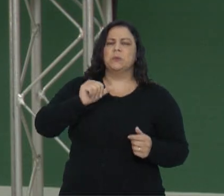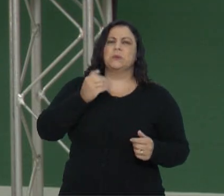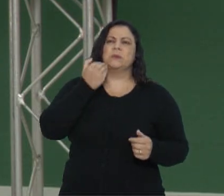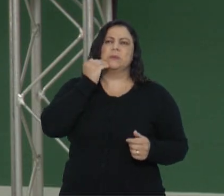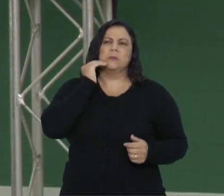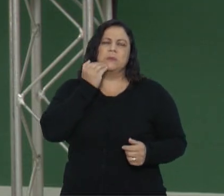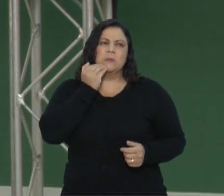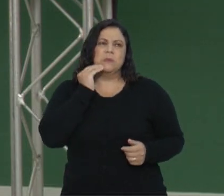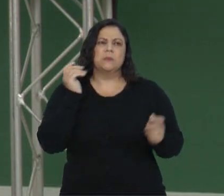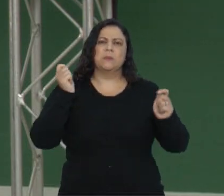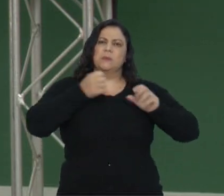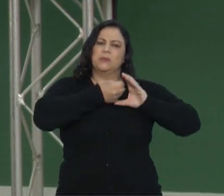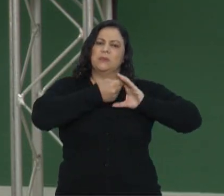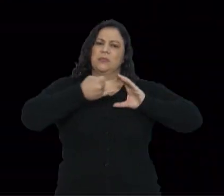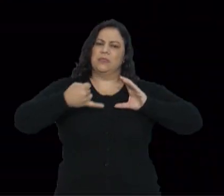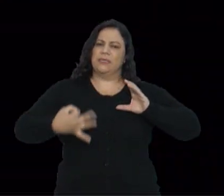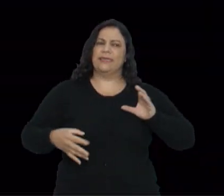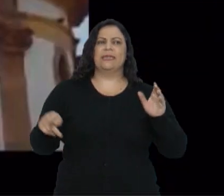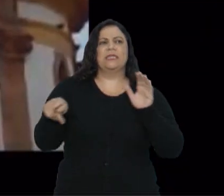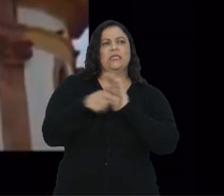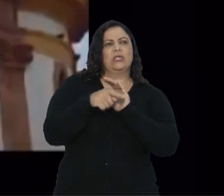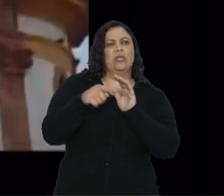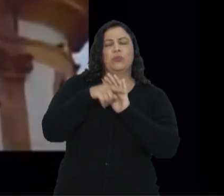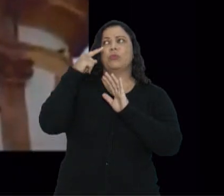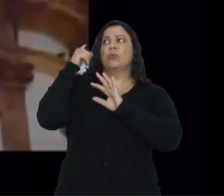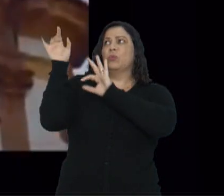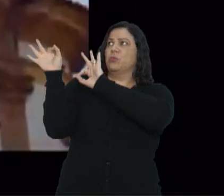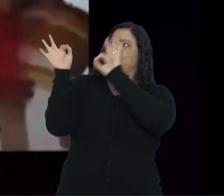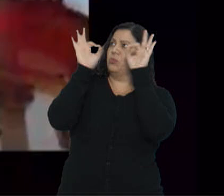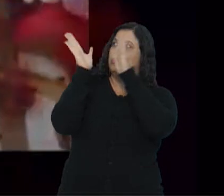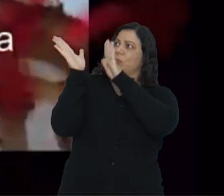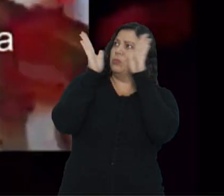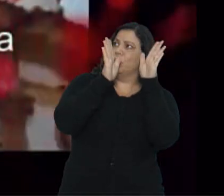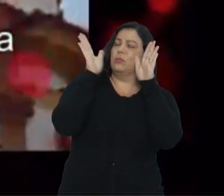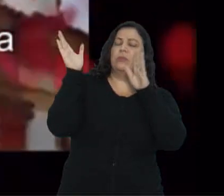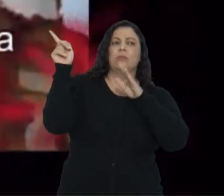para caracterizar isso dele, né? Um pouquinho do vídeo aí.